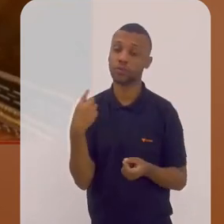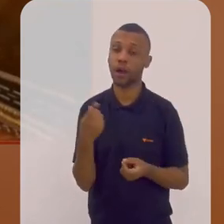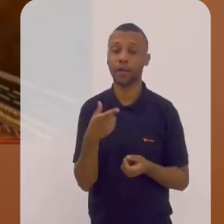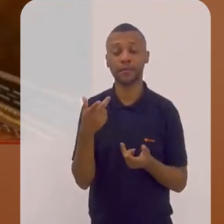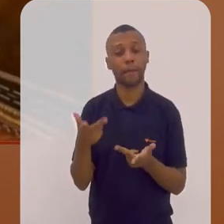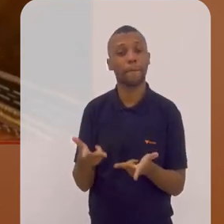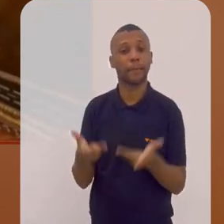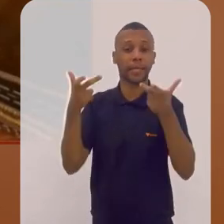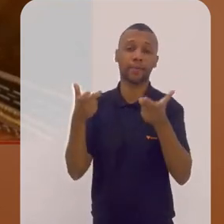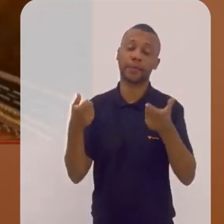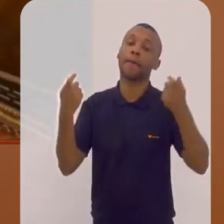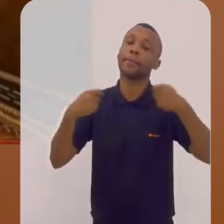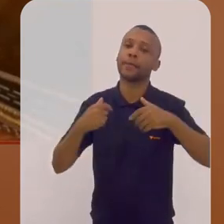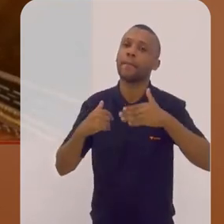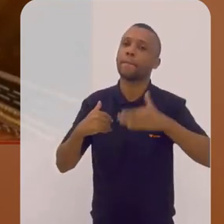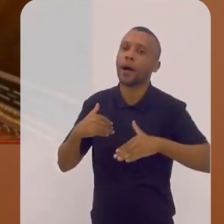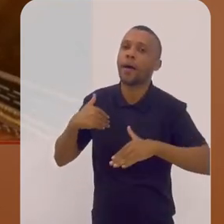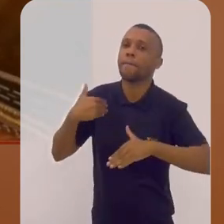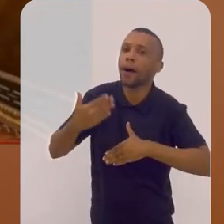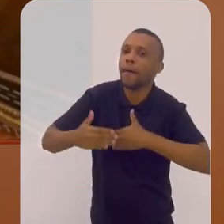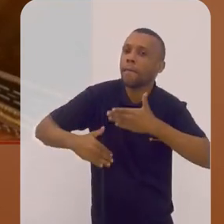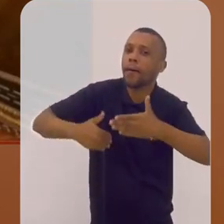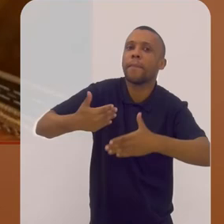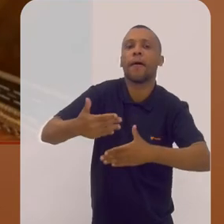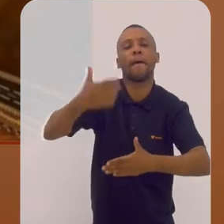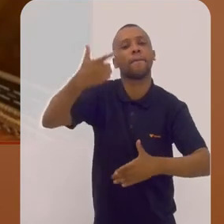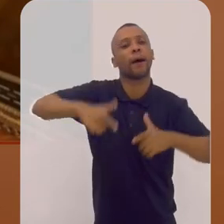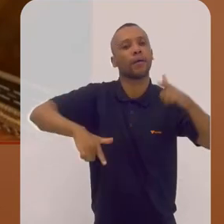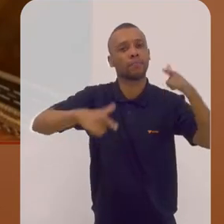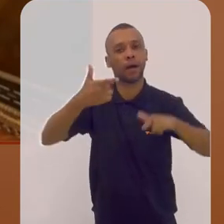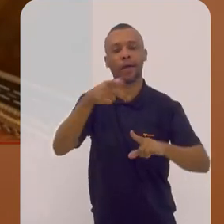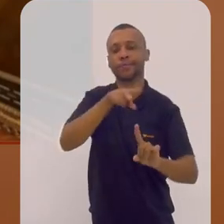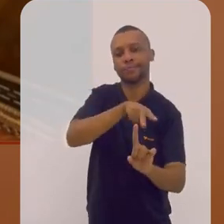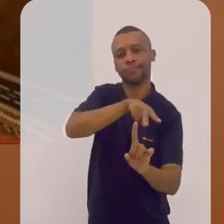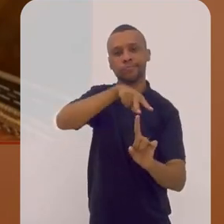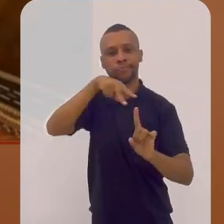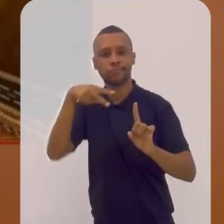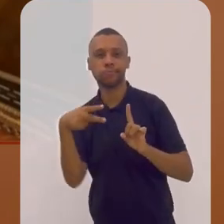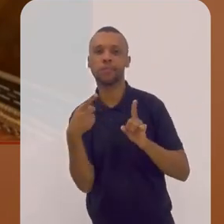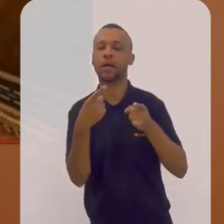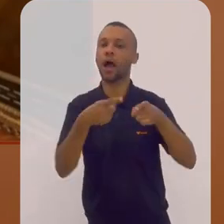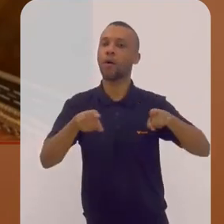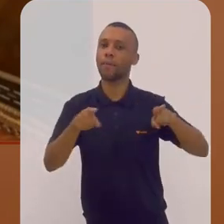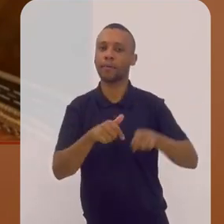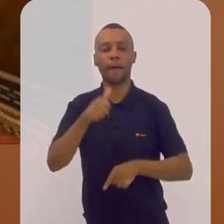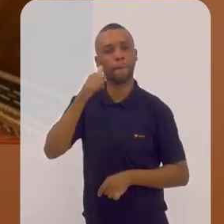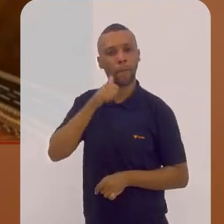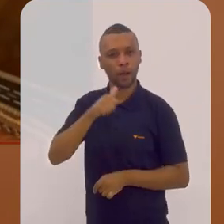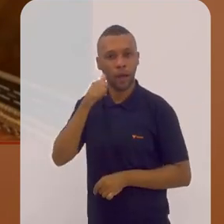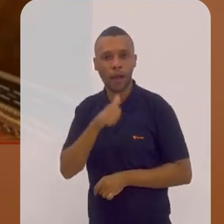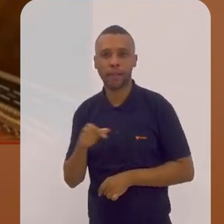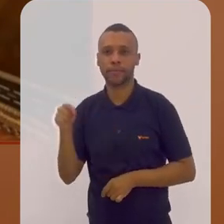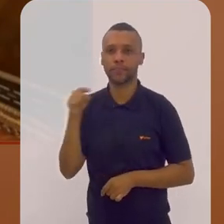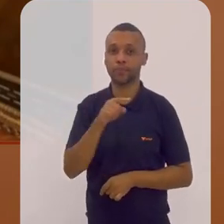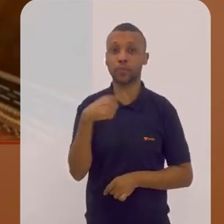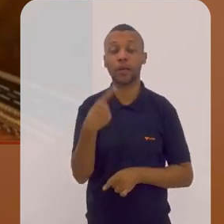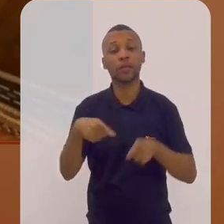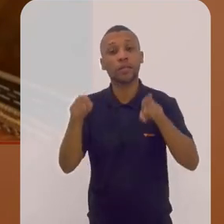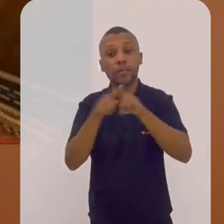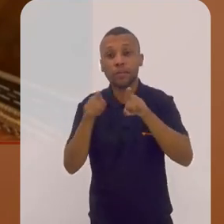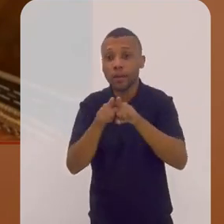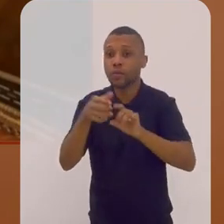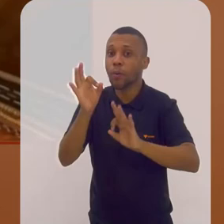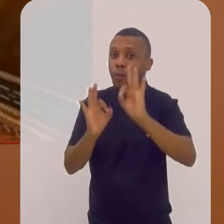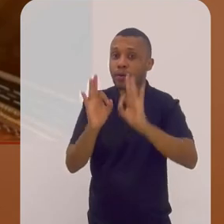Então a gente vê que isso ainda precisa avançar mais do ponto de vista das compositoras mulheres. A